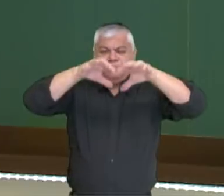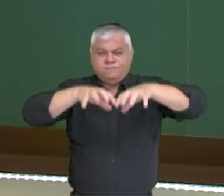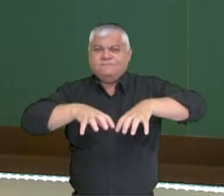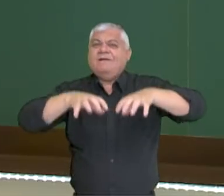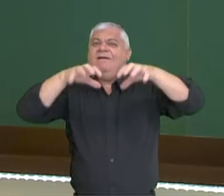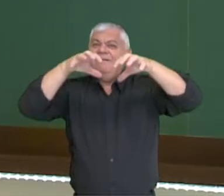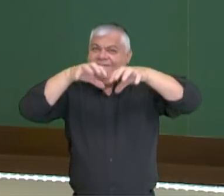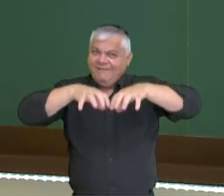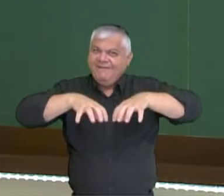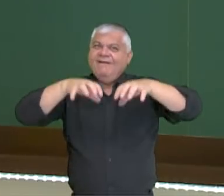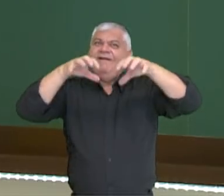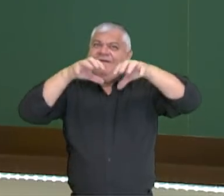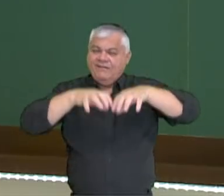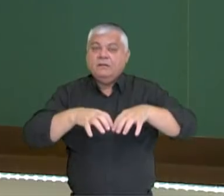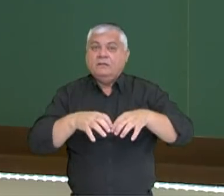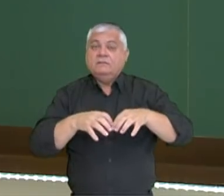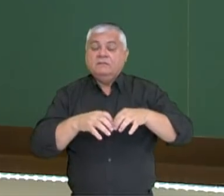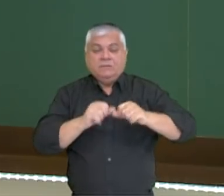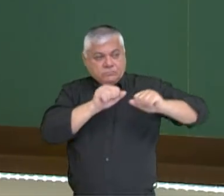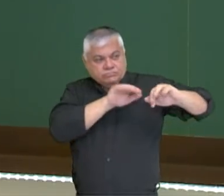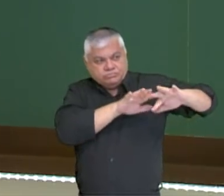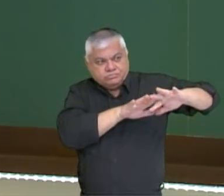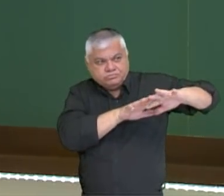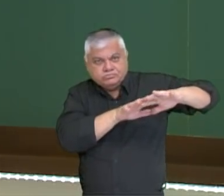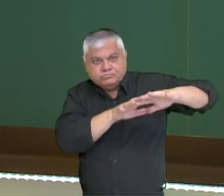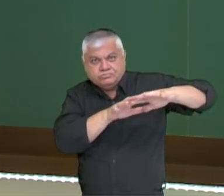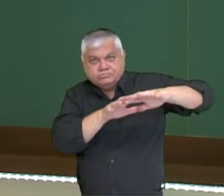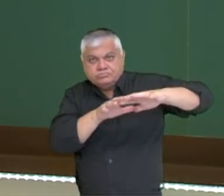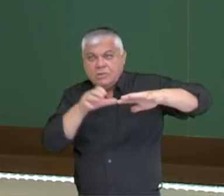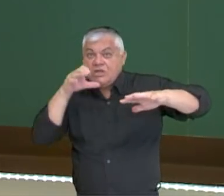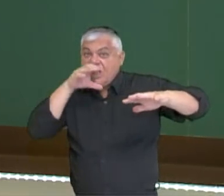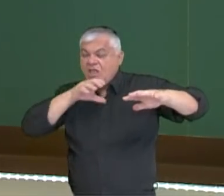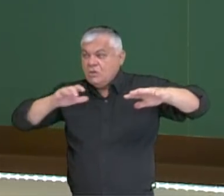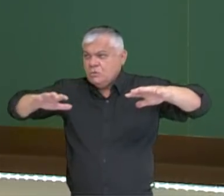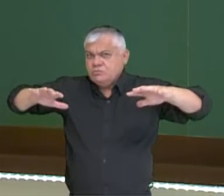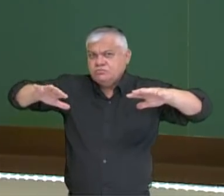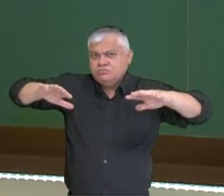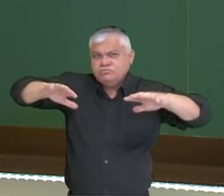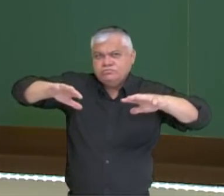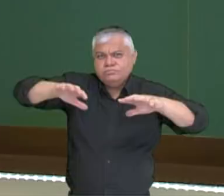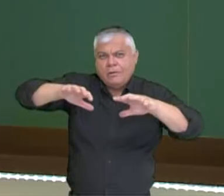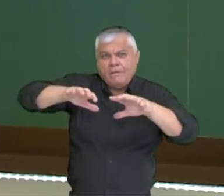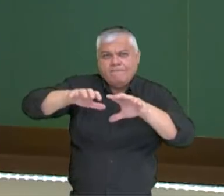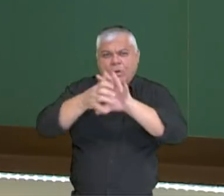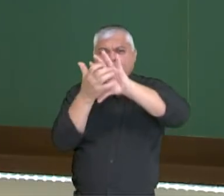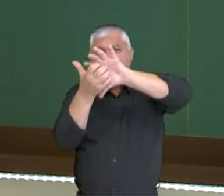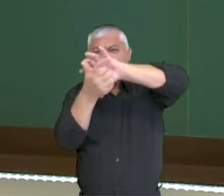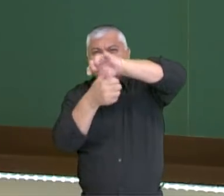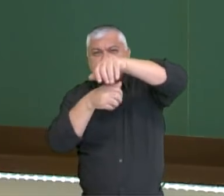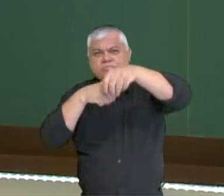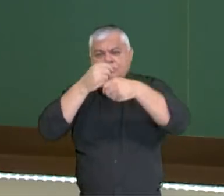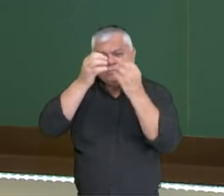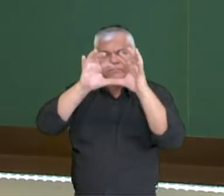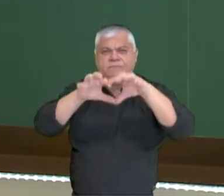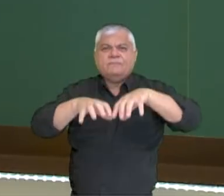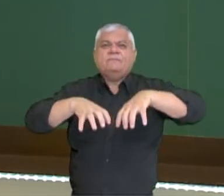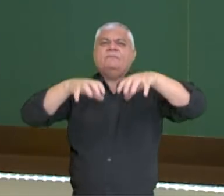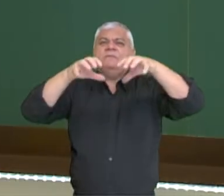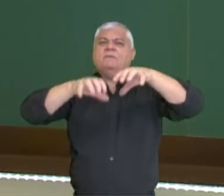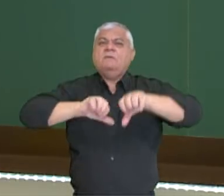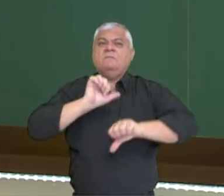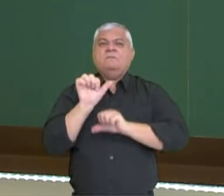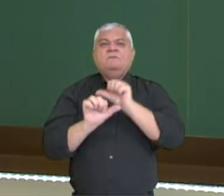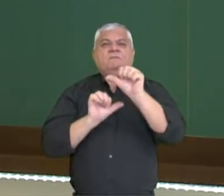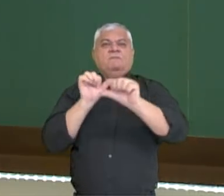E aí, quando você tem esse choque, essa chuva e uma mudança de temperatura. Então, só para a gente entender